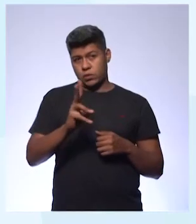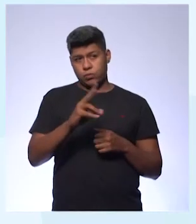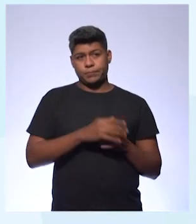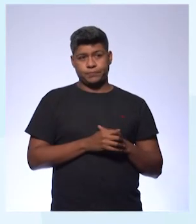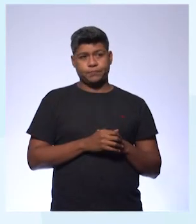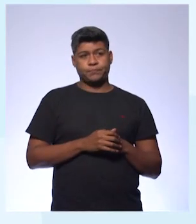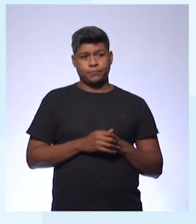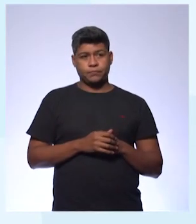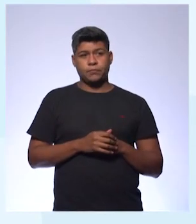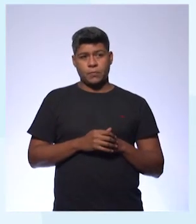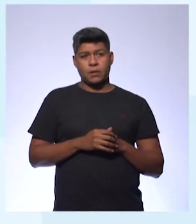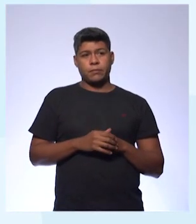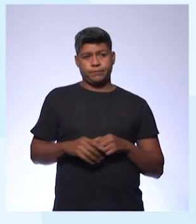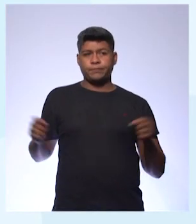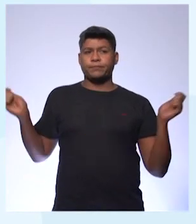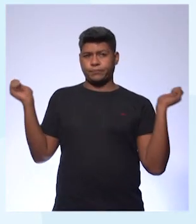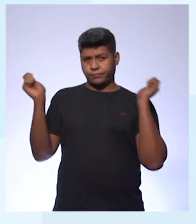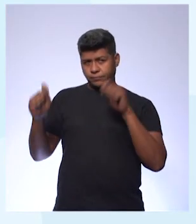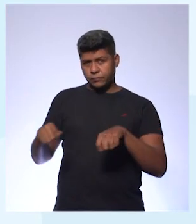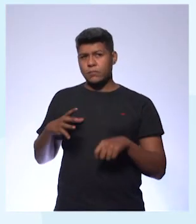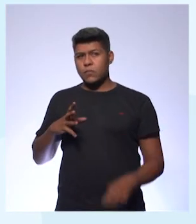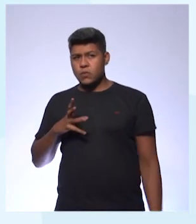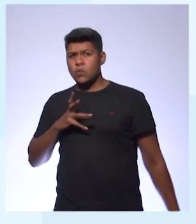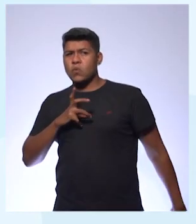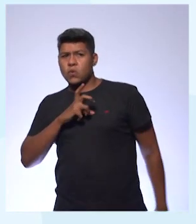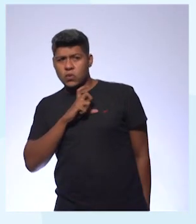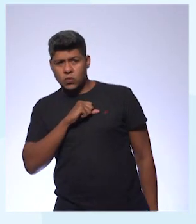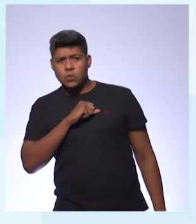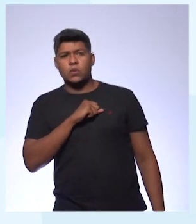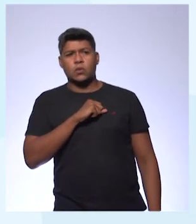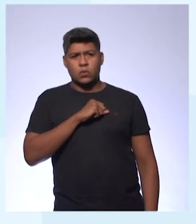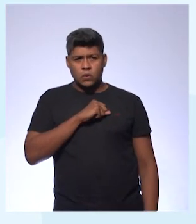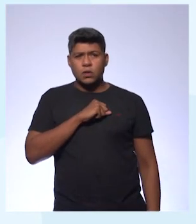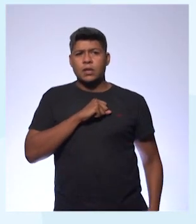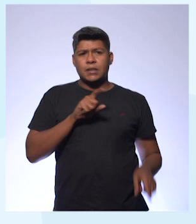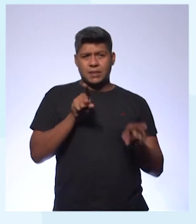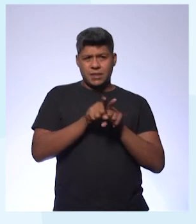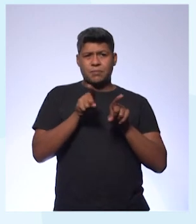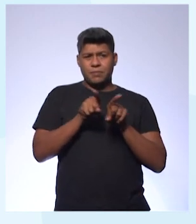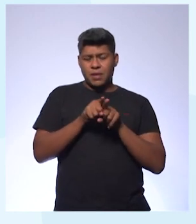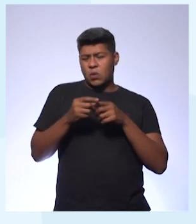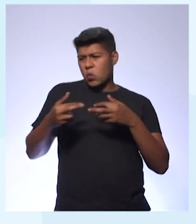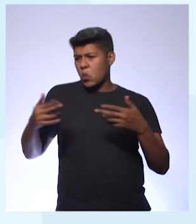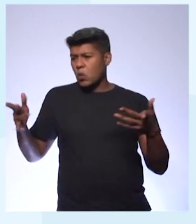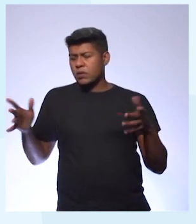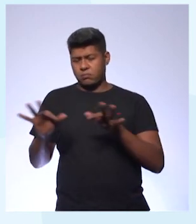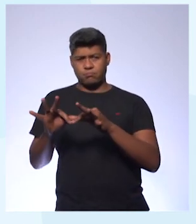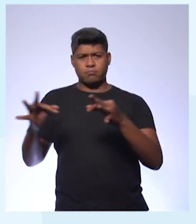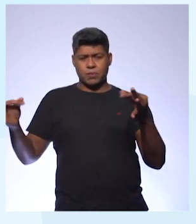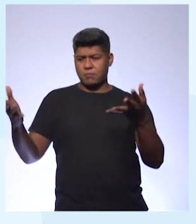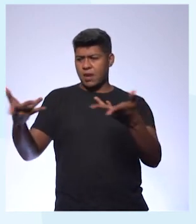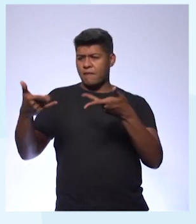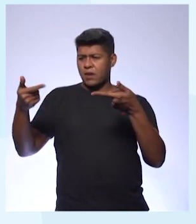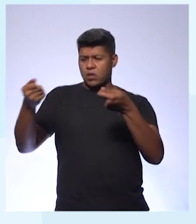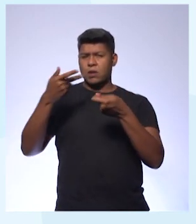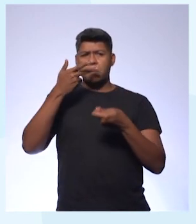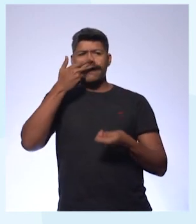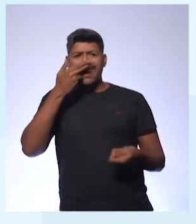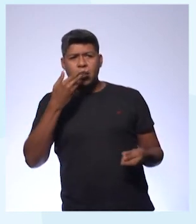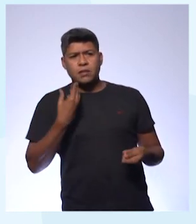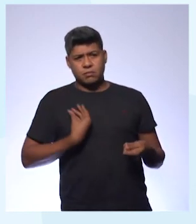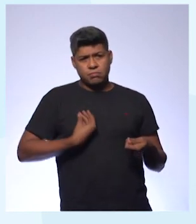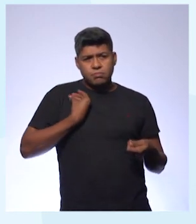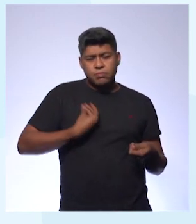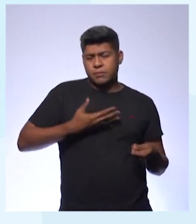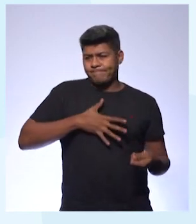mais 2 estrofes. Capaz de horrores e de ações sublimes, não ficas das